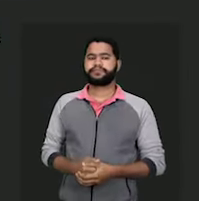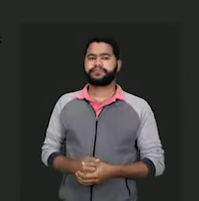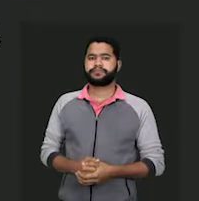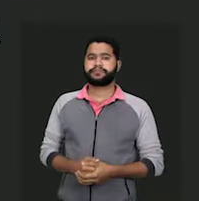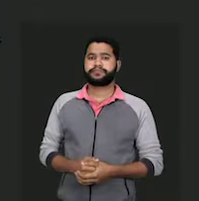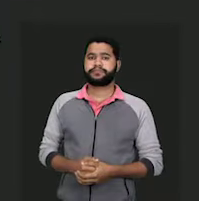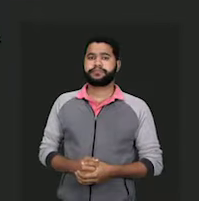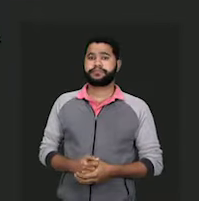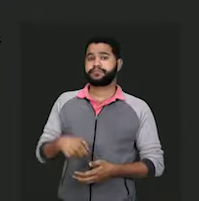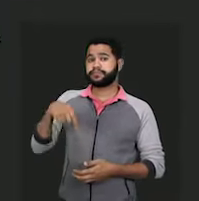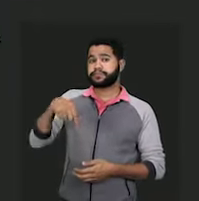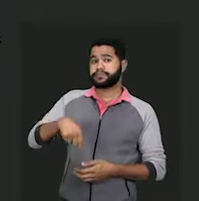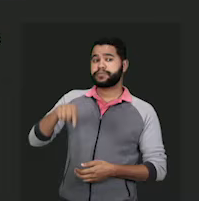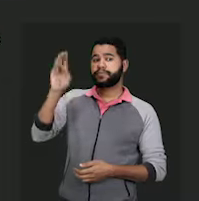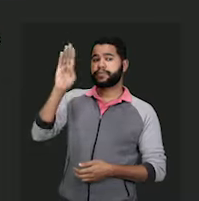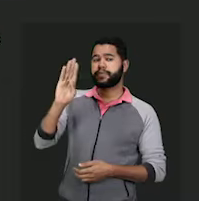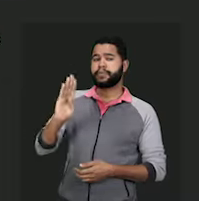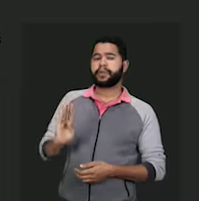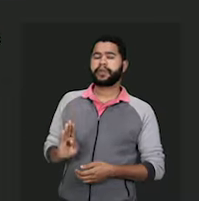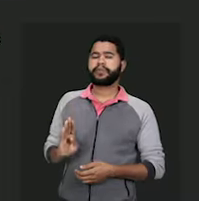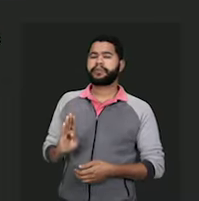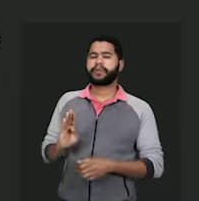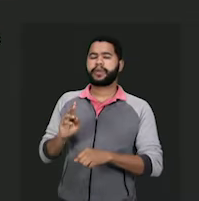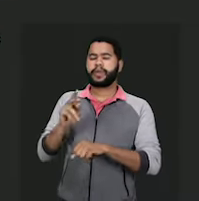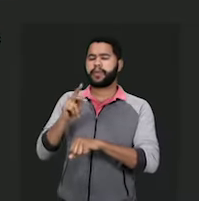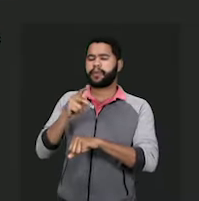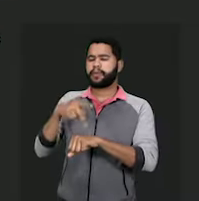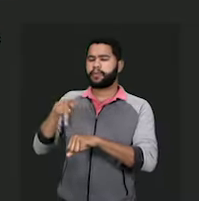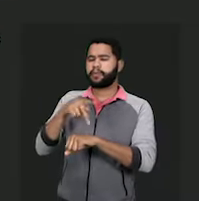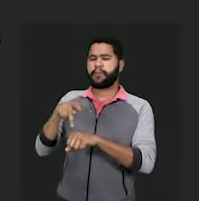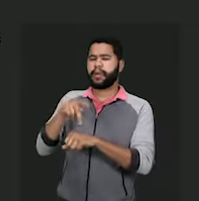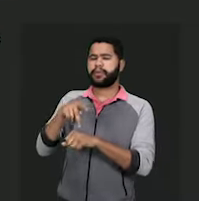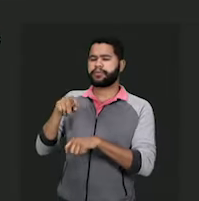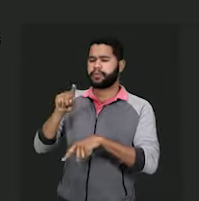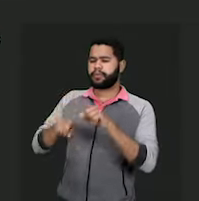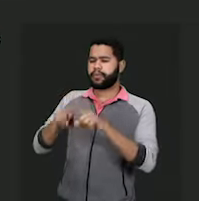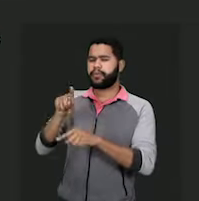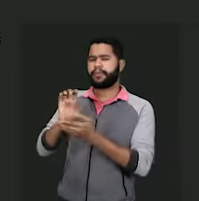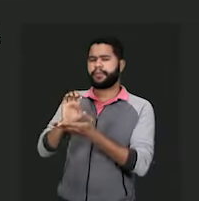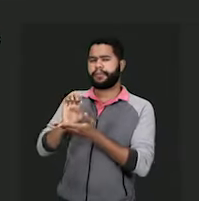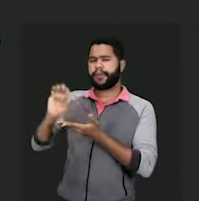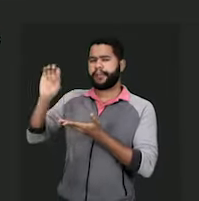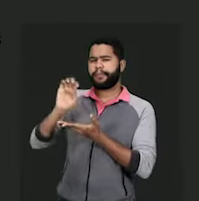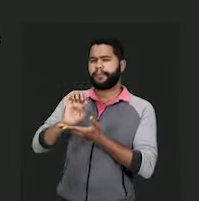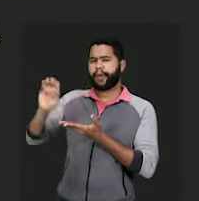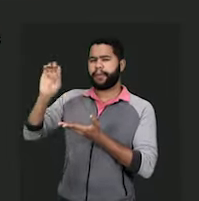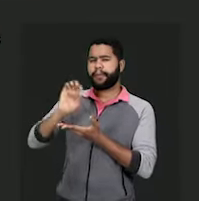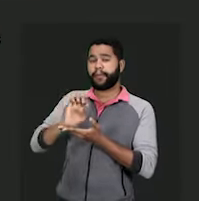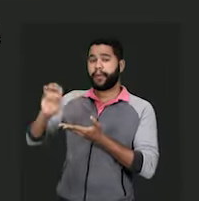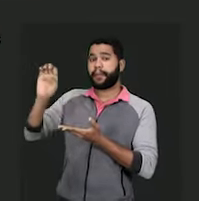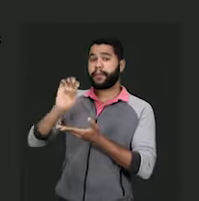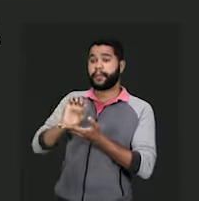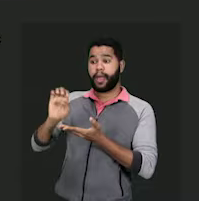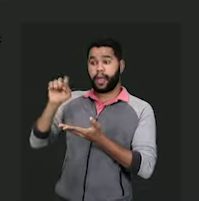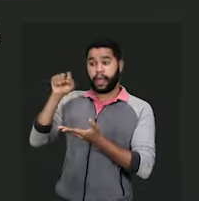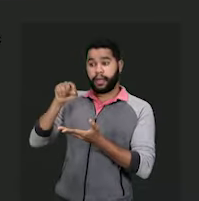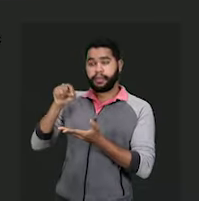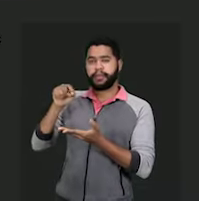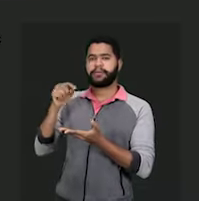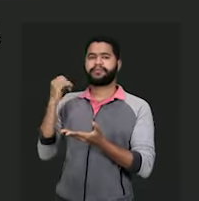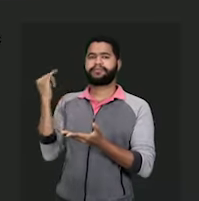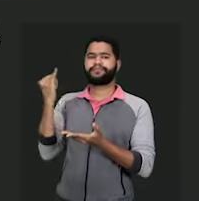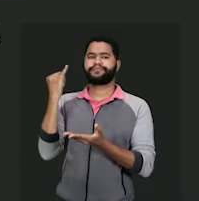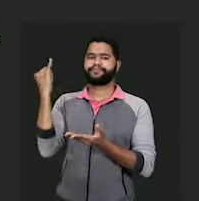o Brasil é um país que exporta vários produtos a exportação é um meio muito